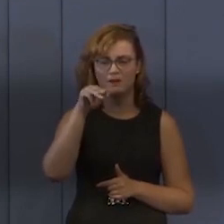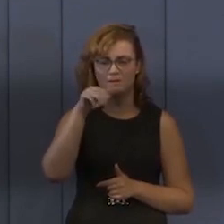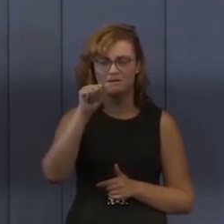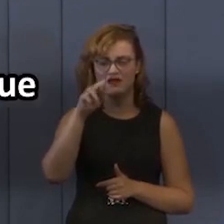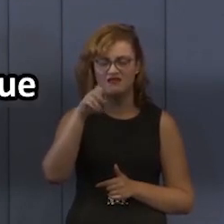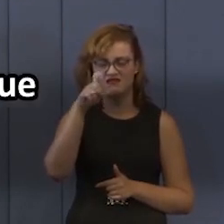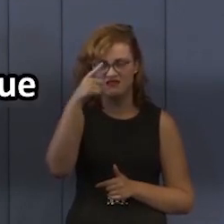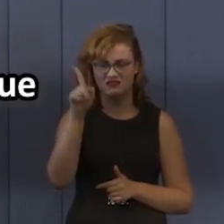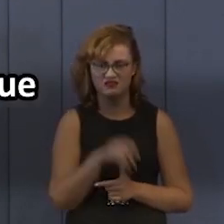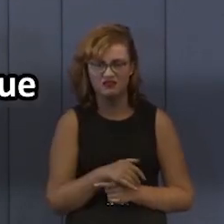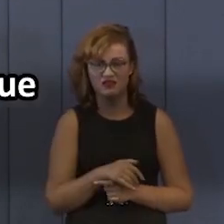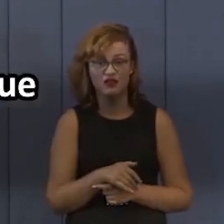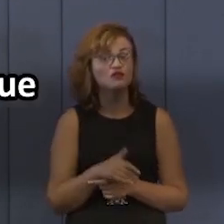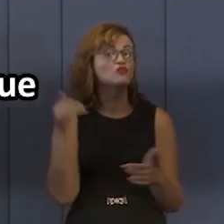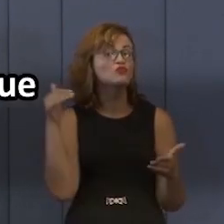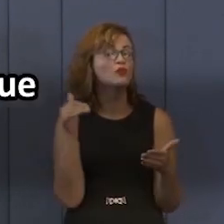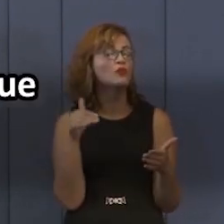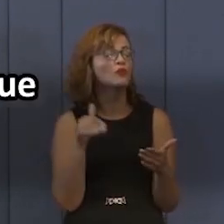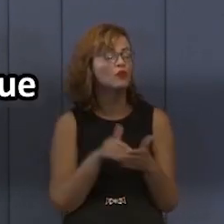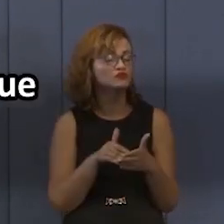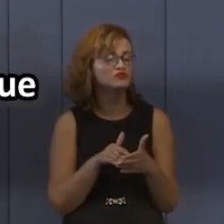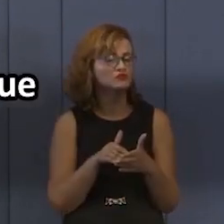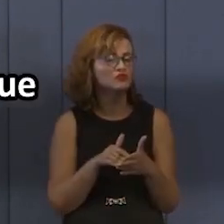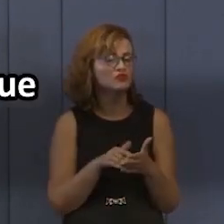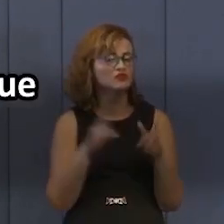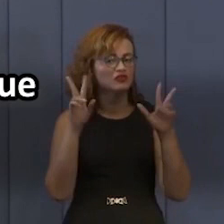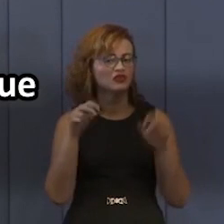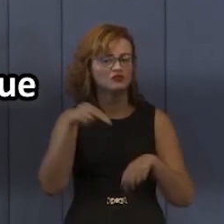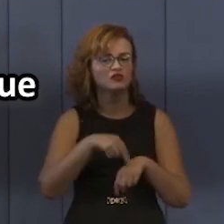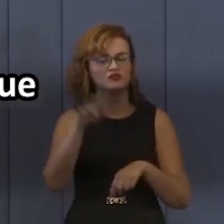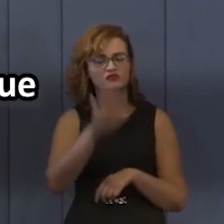Guimarães Rosa. Acho que foi uma das últimas passagens